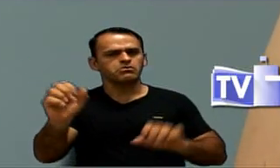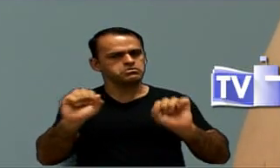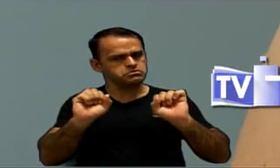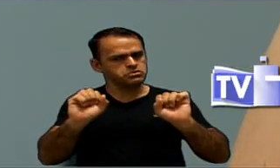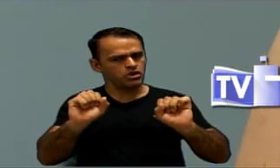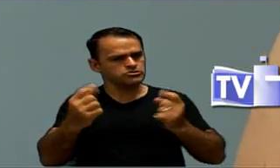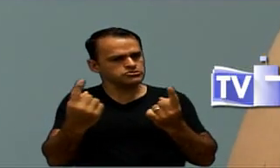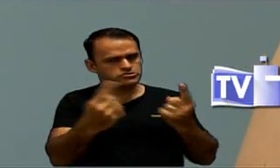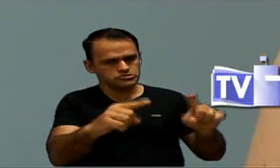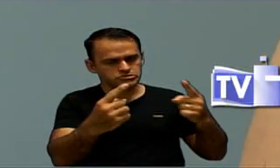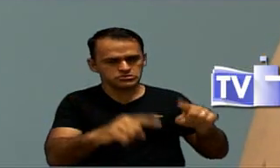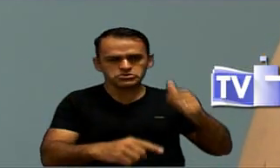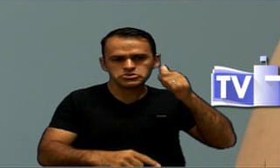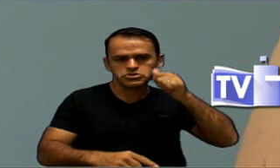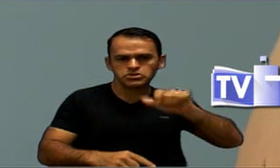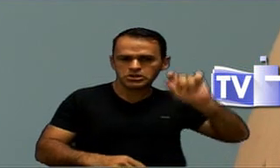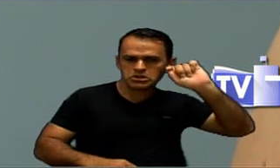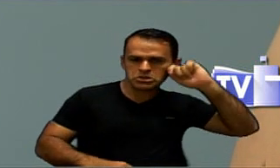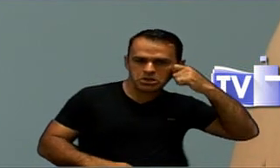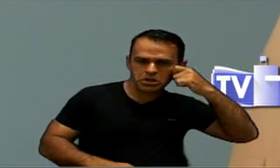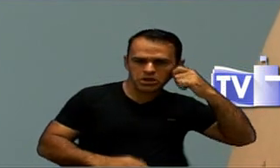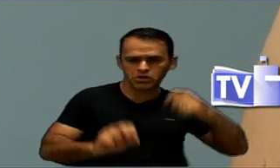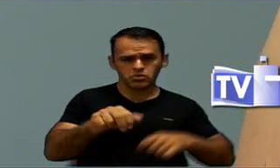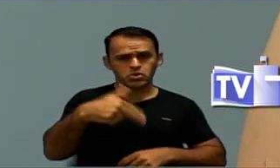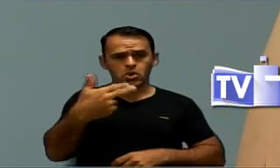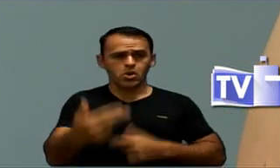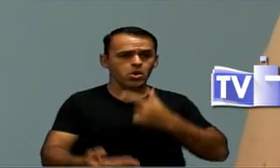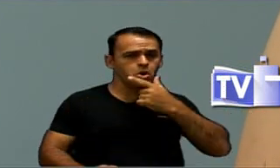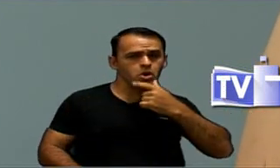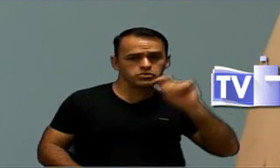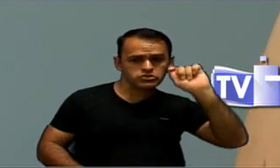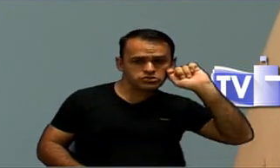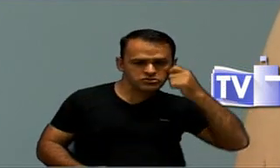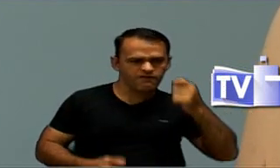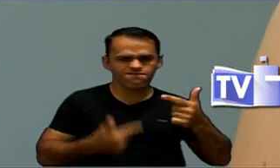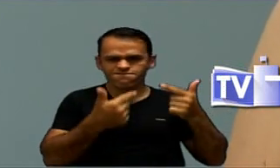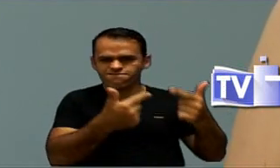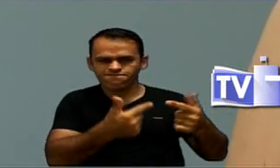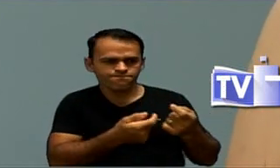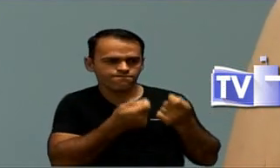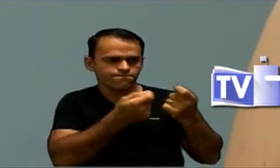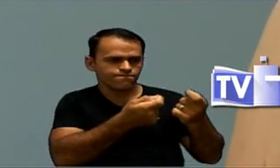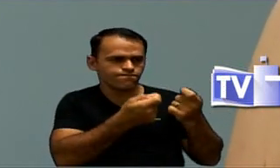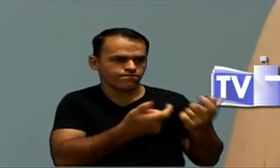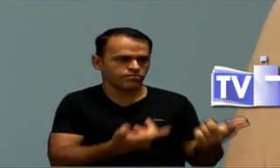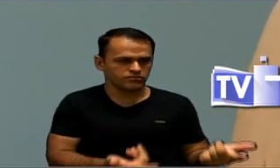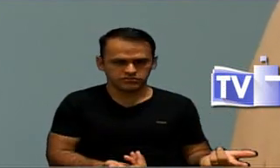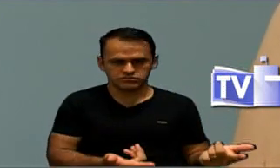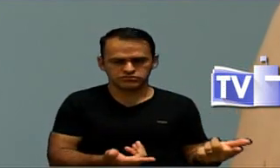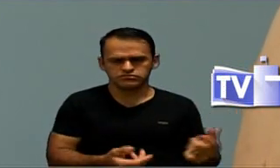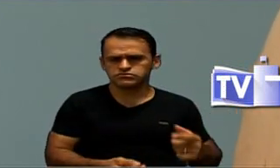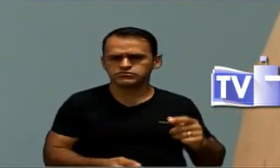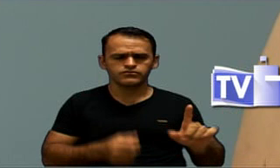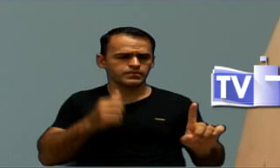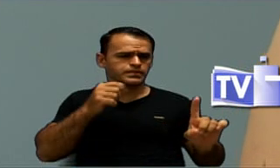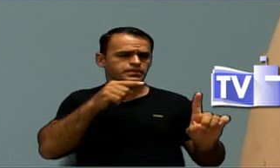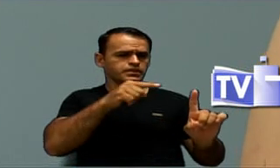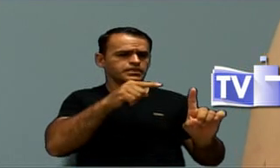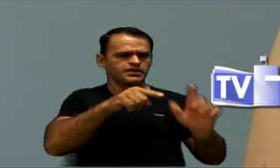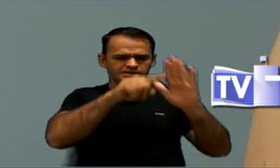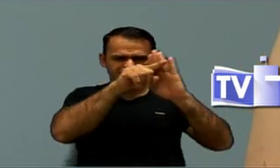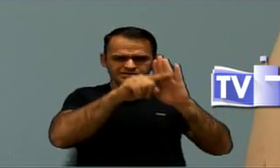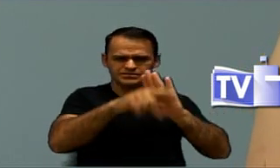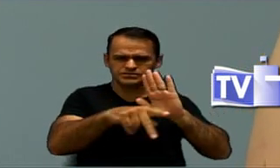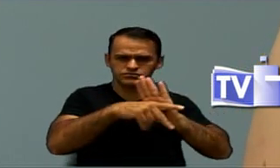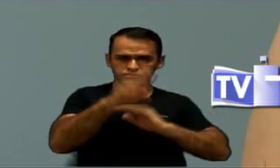uma mulher negra, assim como pode oprimir um homem negro, mas, assim como colocou Safiotti, que é uma pesquisadora brasileira